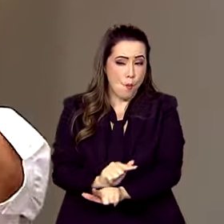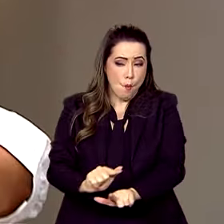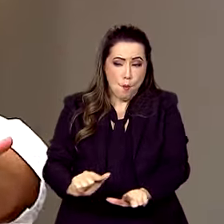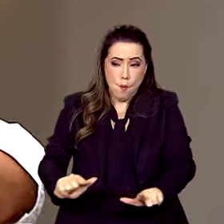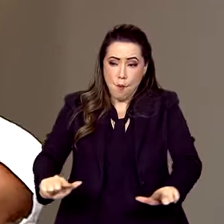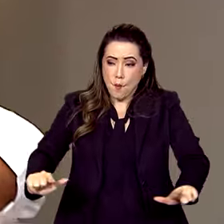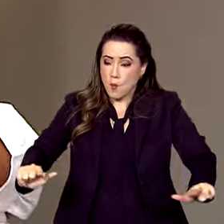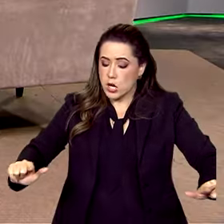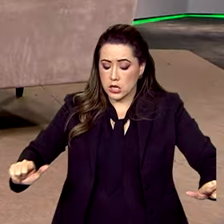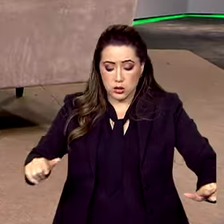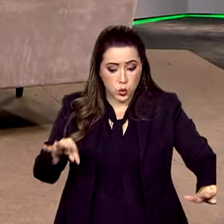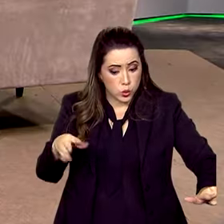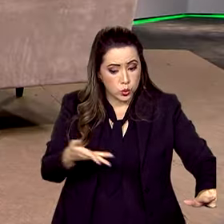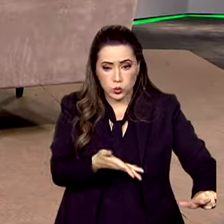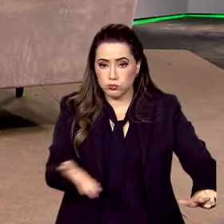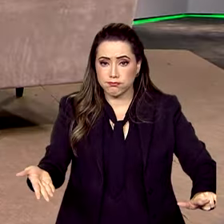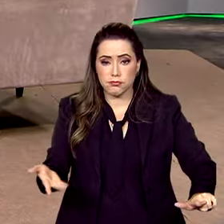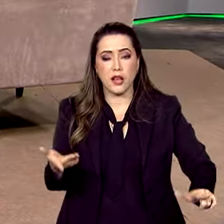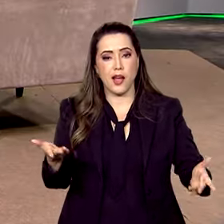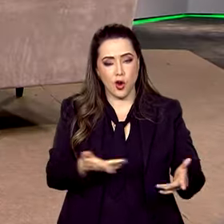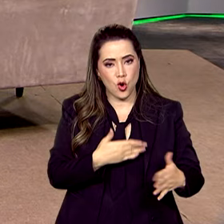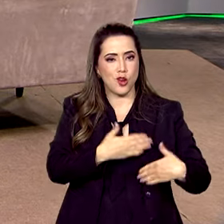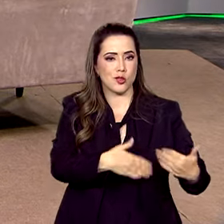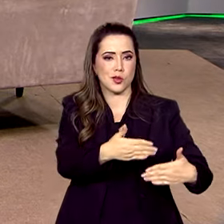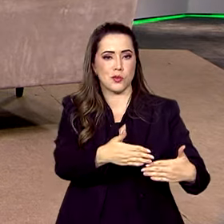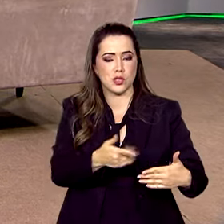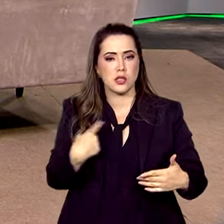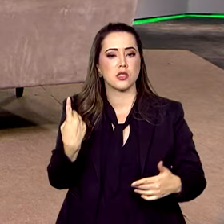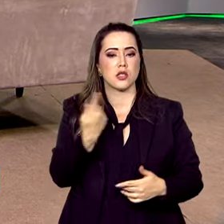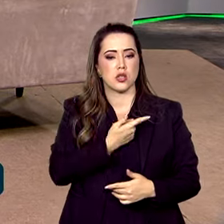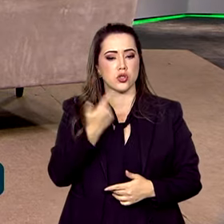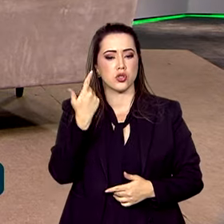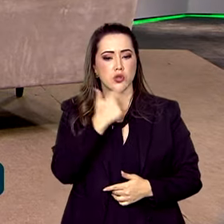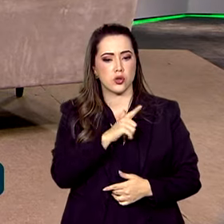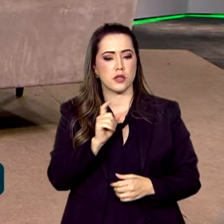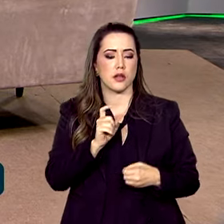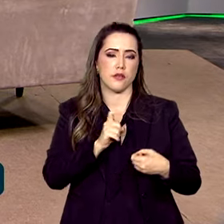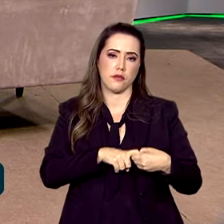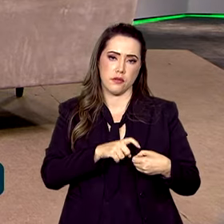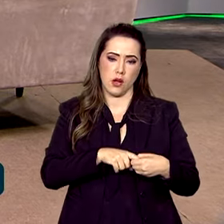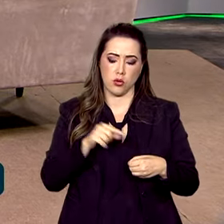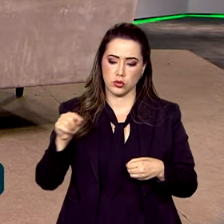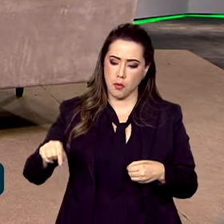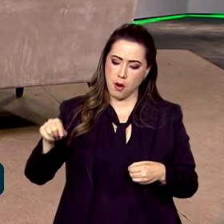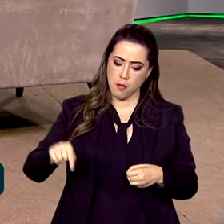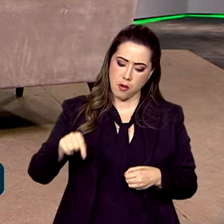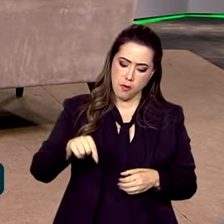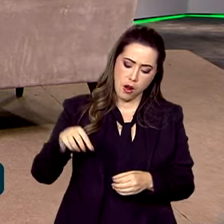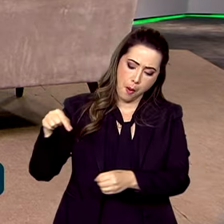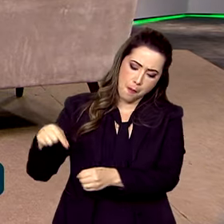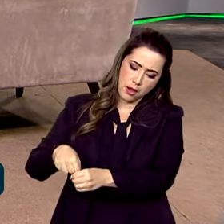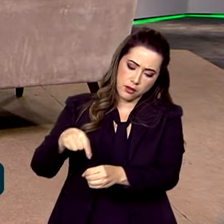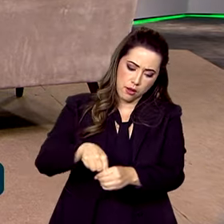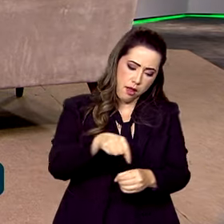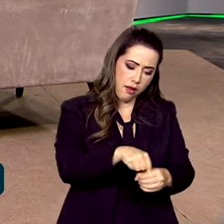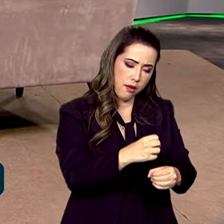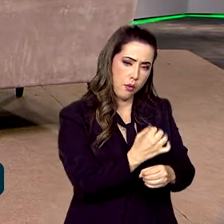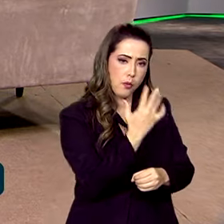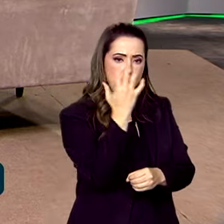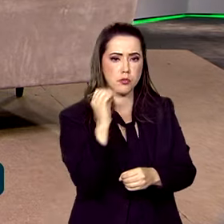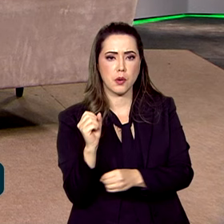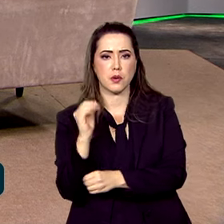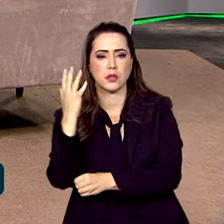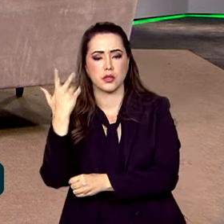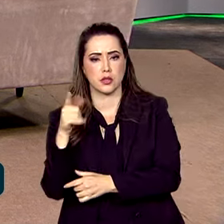E a partir de agora, com esse processo, a gente tem, não é, a retomada para que essas terras não só voltem a seus